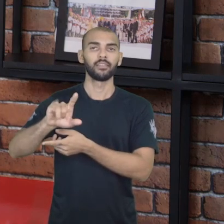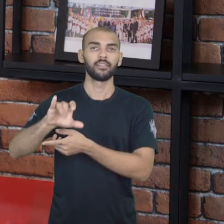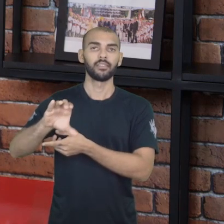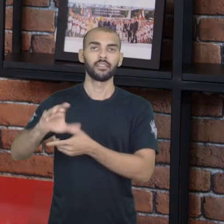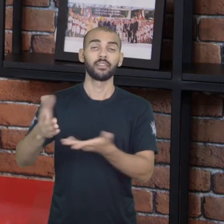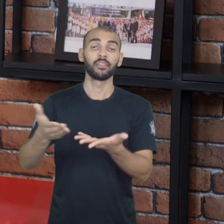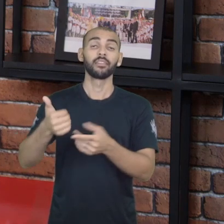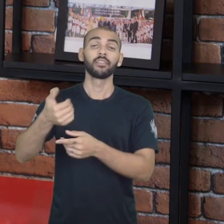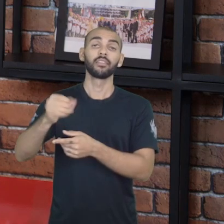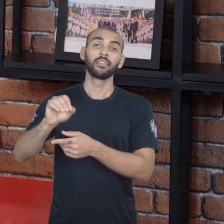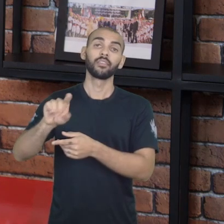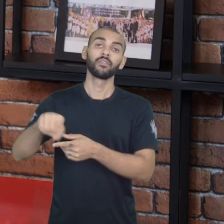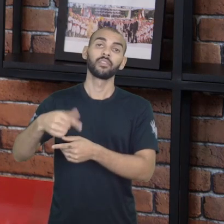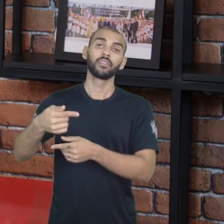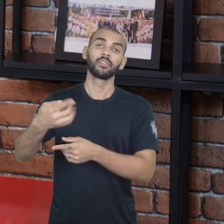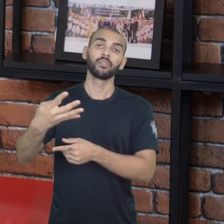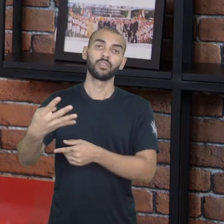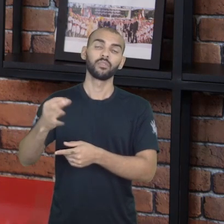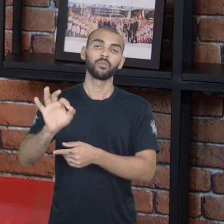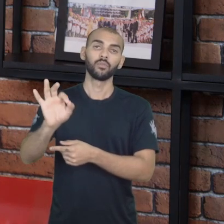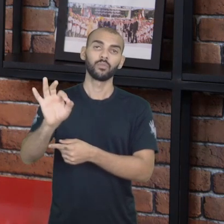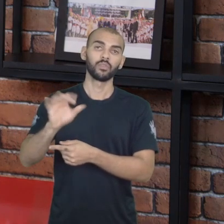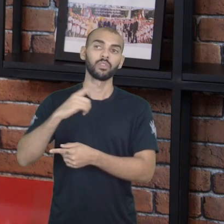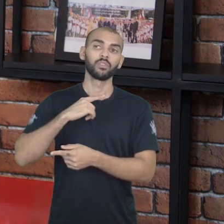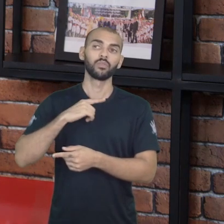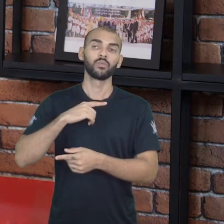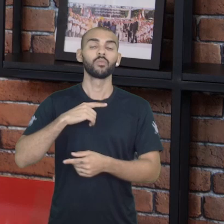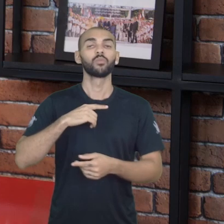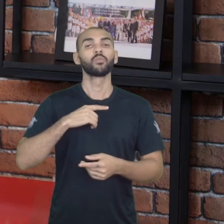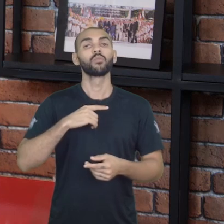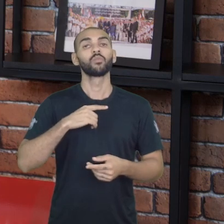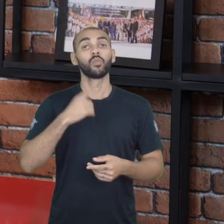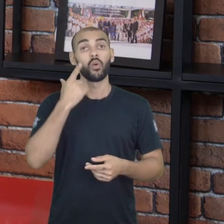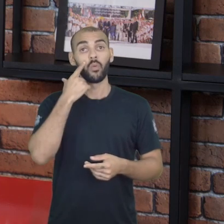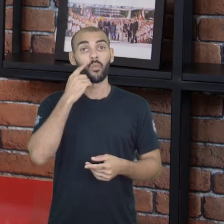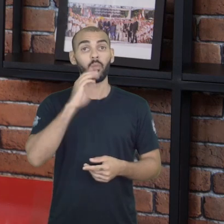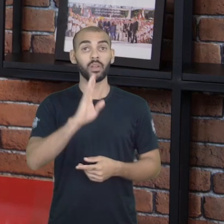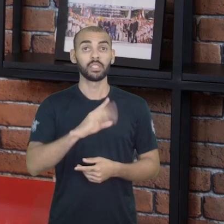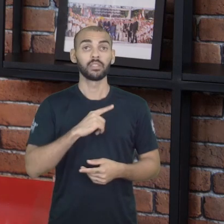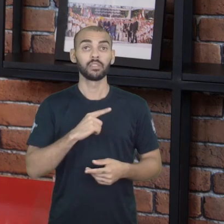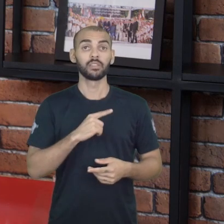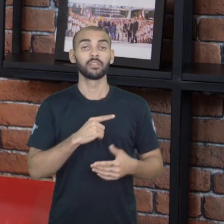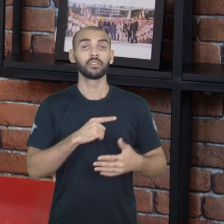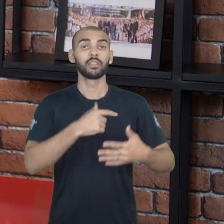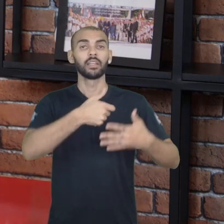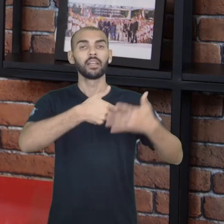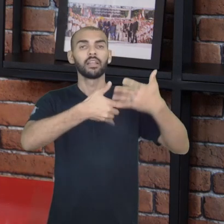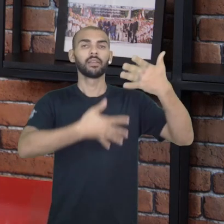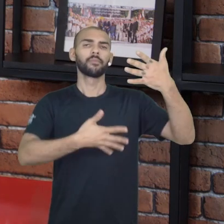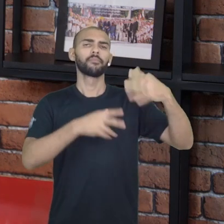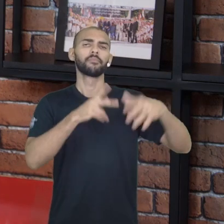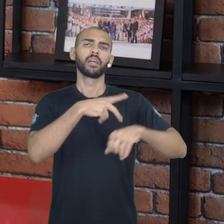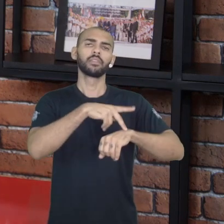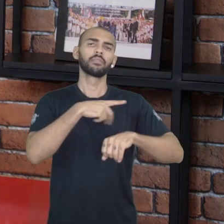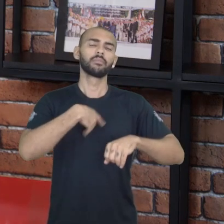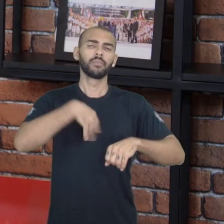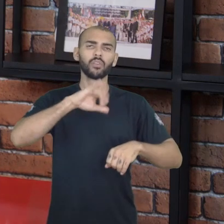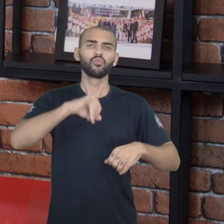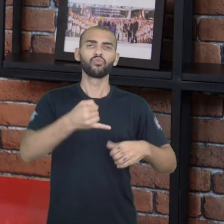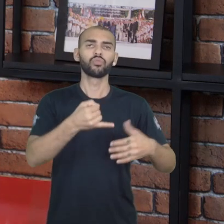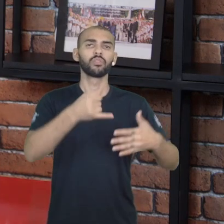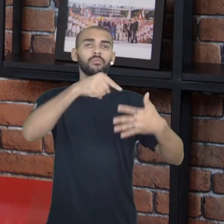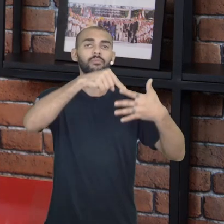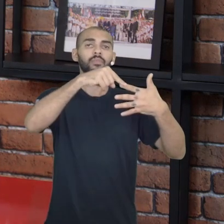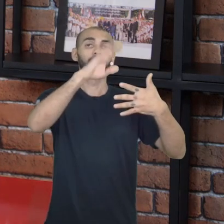ela está no patamar de 10,75%, o que coloca o Brasil no topo do ranking dos países com maior taxa de juro real